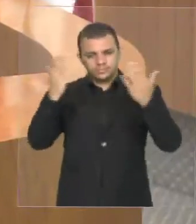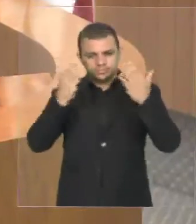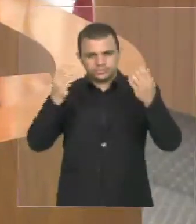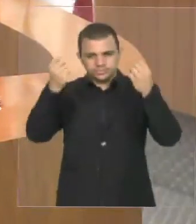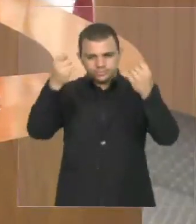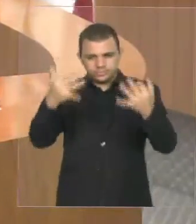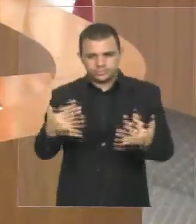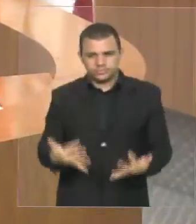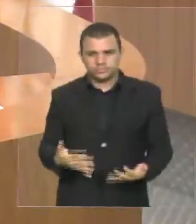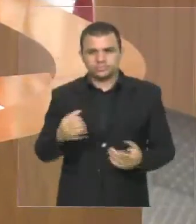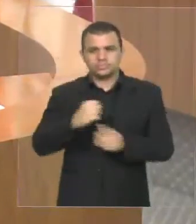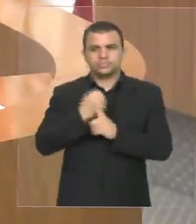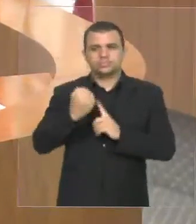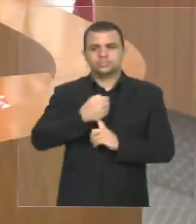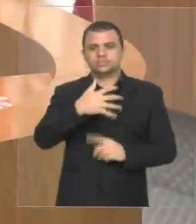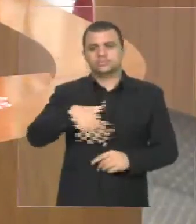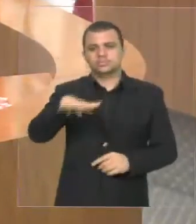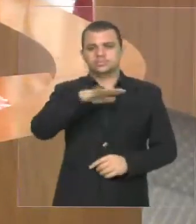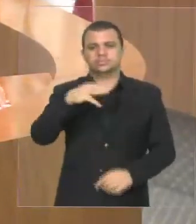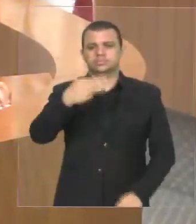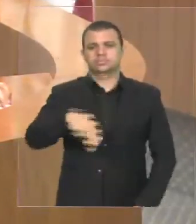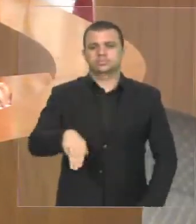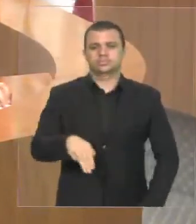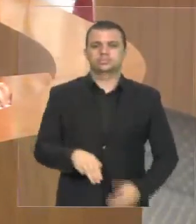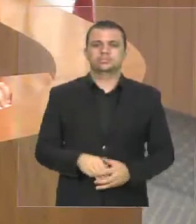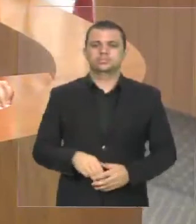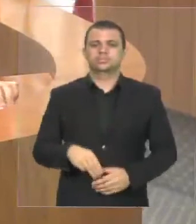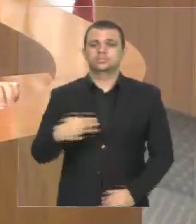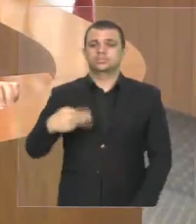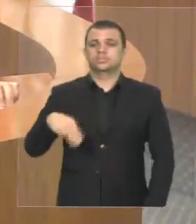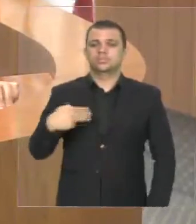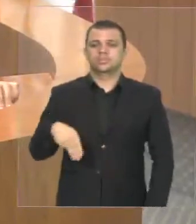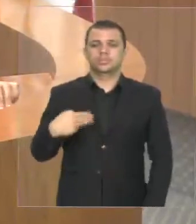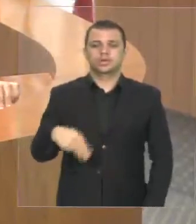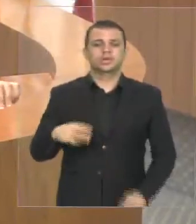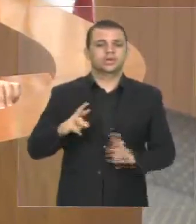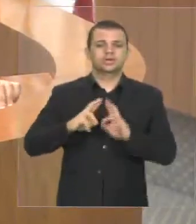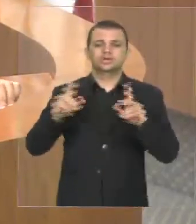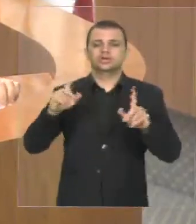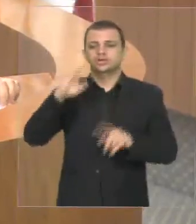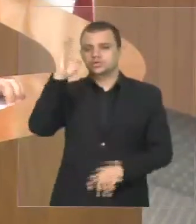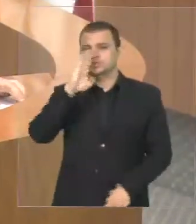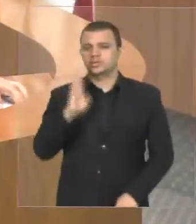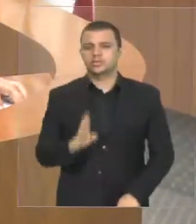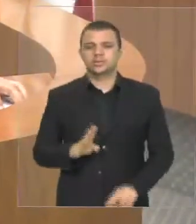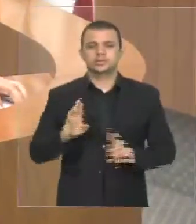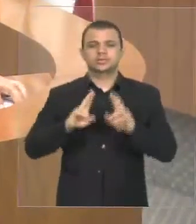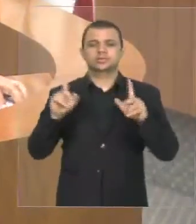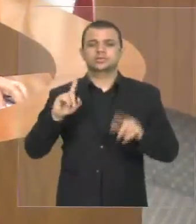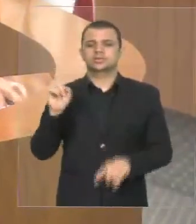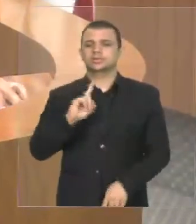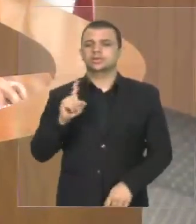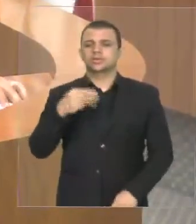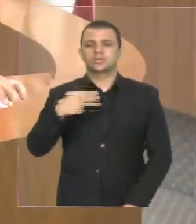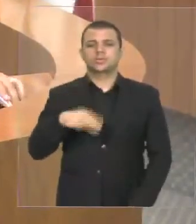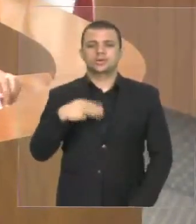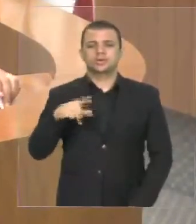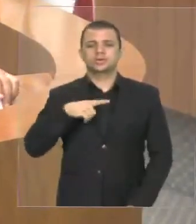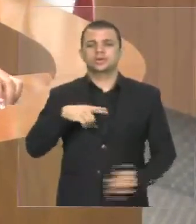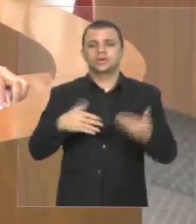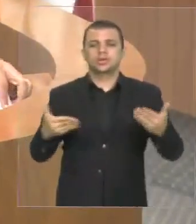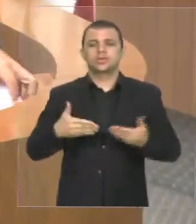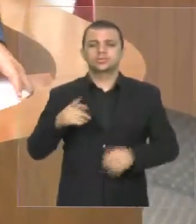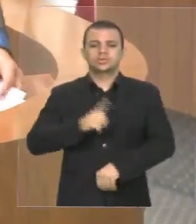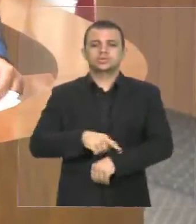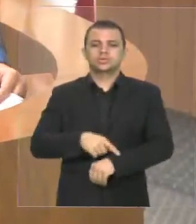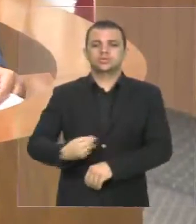explicando para a sociedade maranhense. O Maranhão não é diferente do Brasil. O Maranhão vive uma das maiores